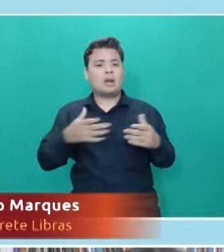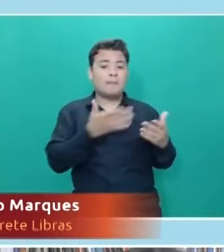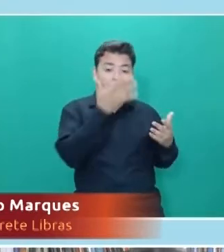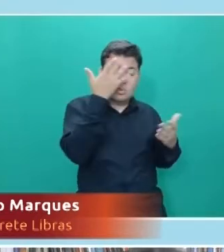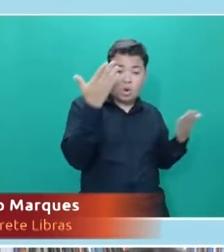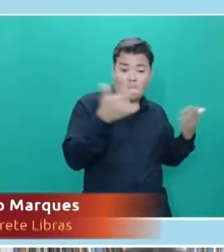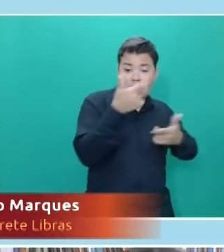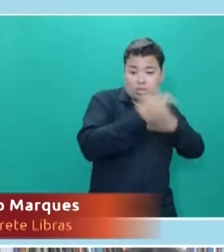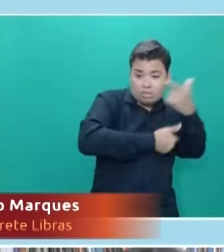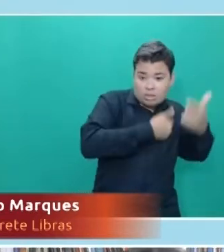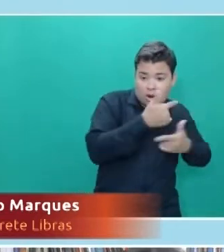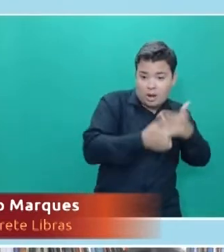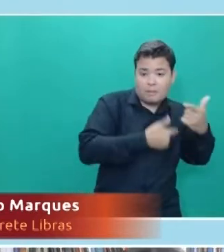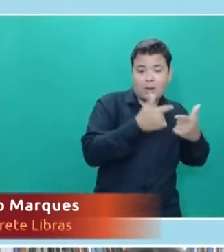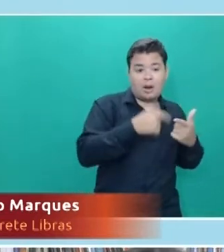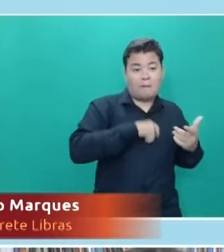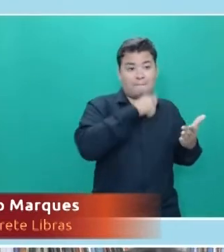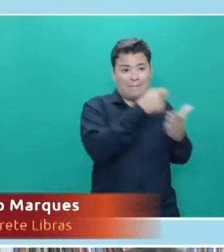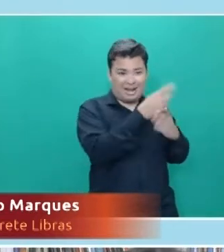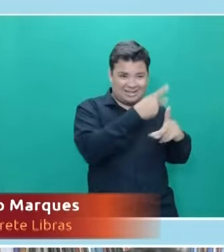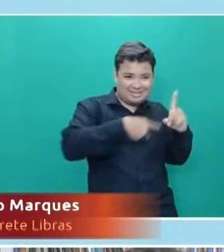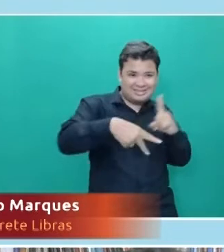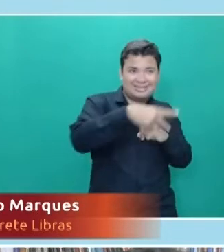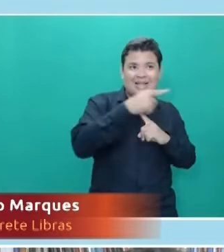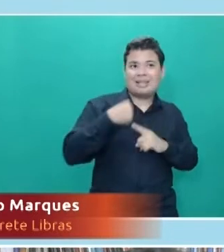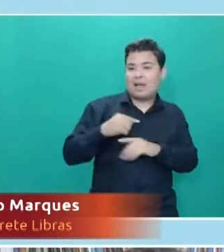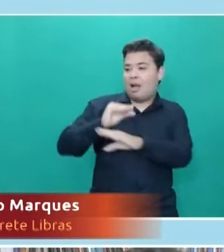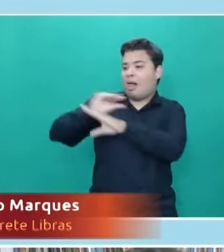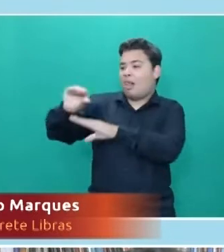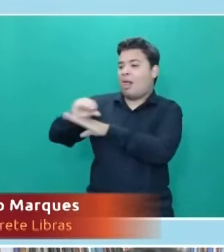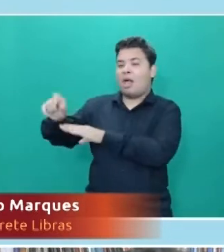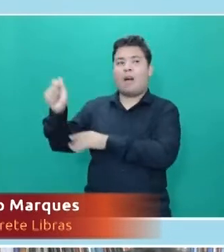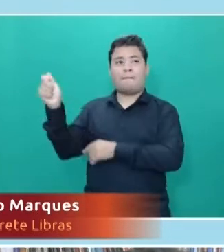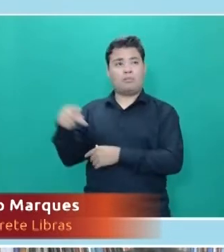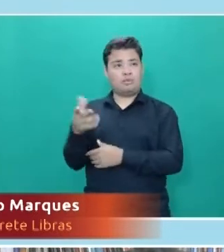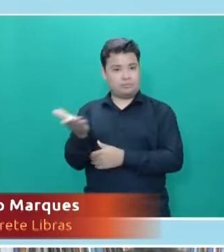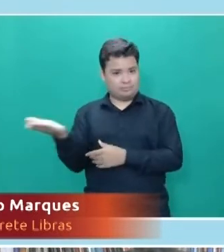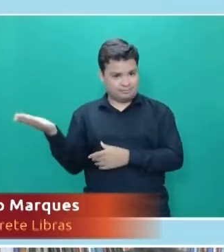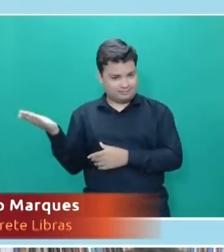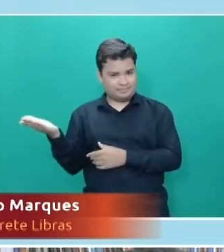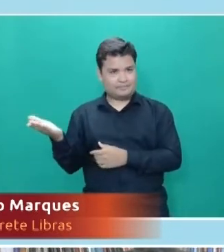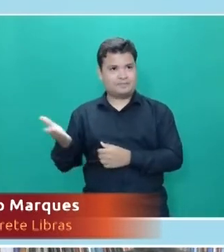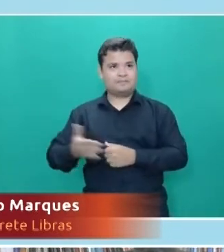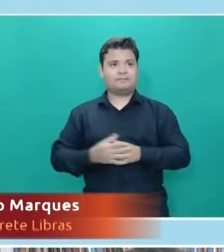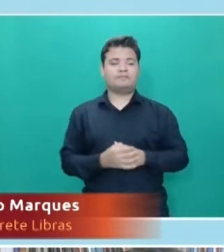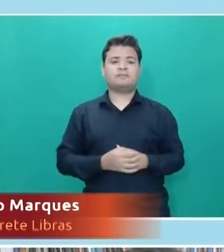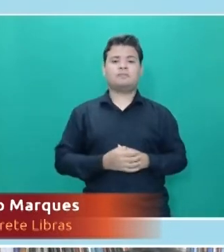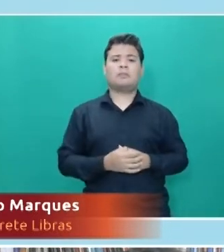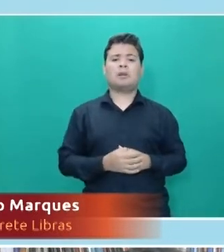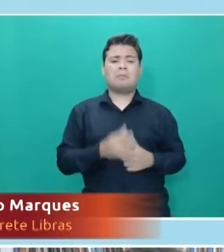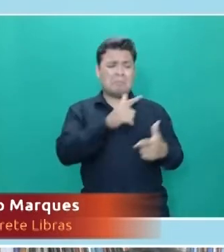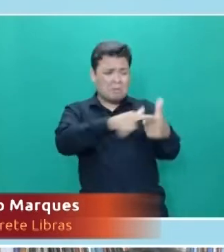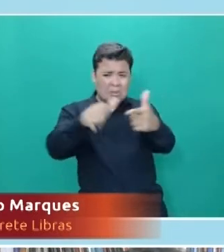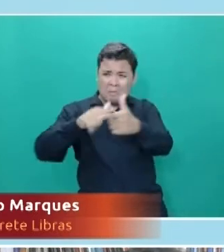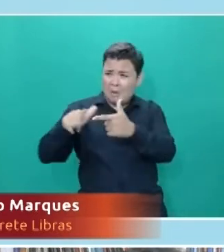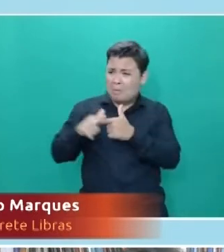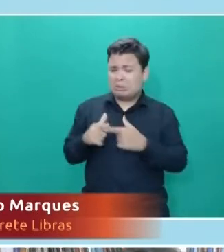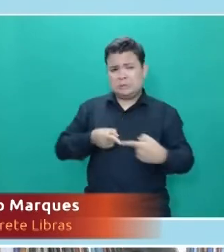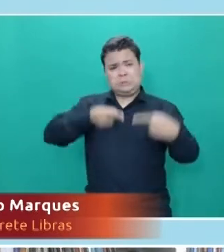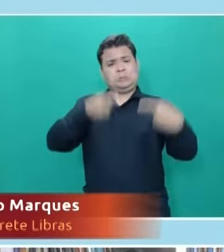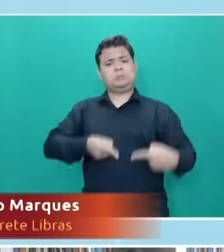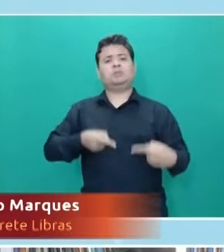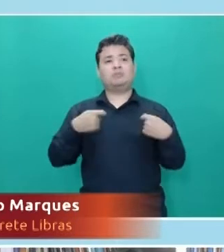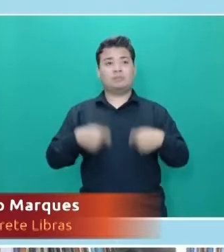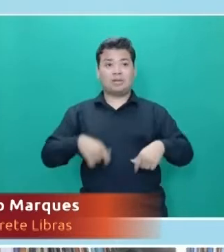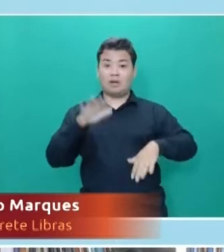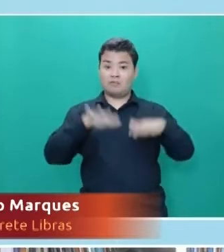direta ou indiretamente para esse caixa hoje. E enfrentar esses desafios são necessários. Às vezes são acertados